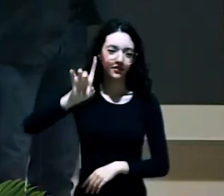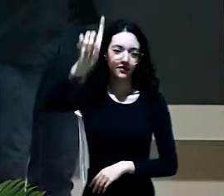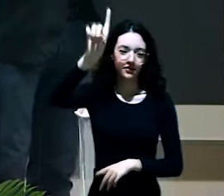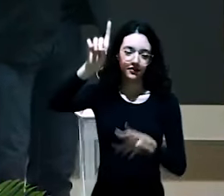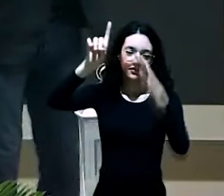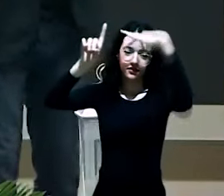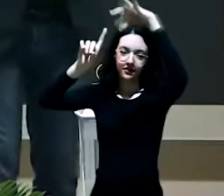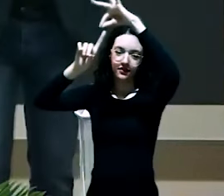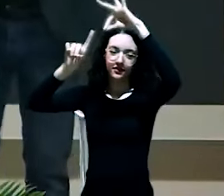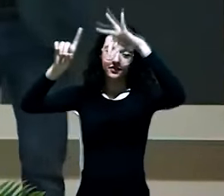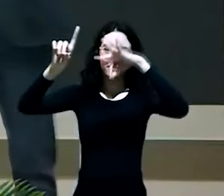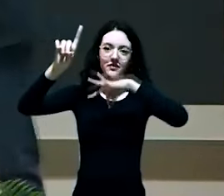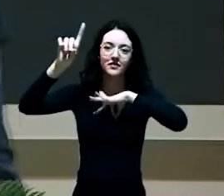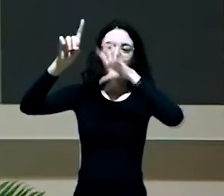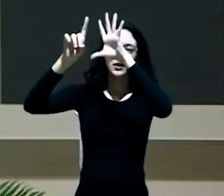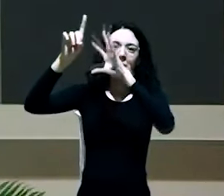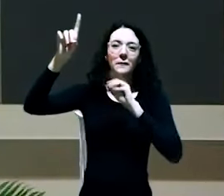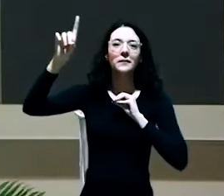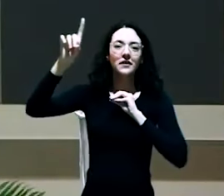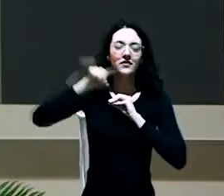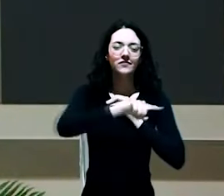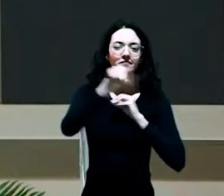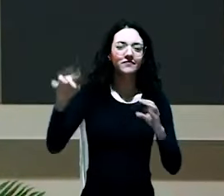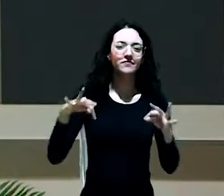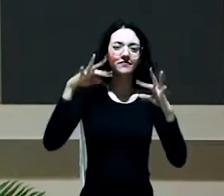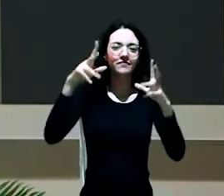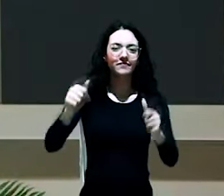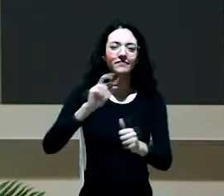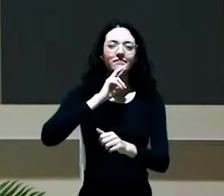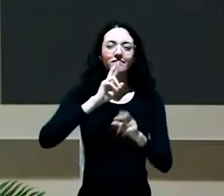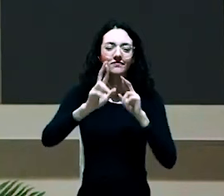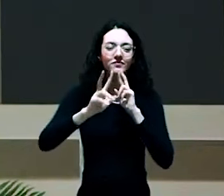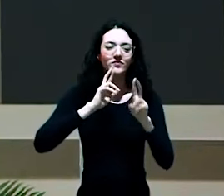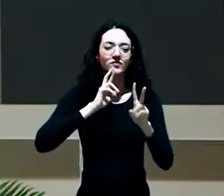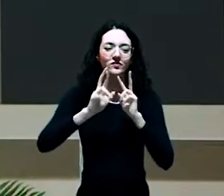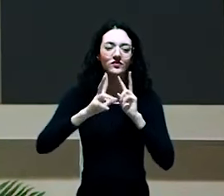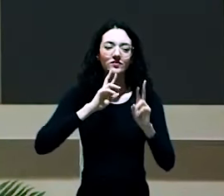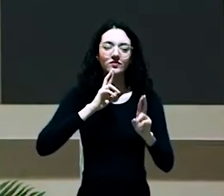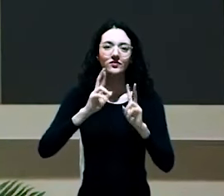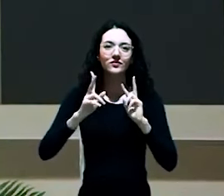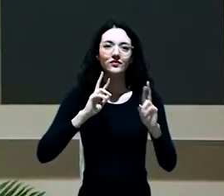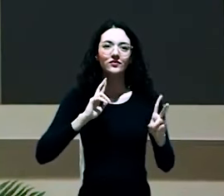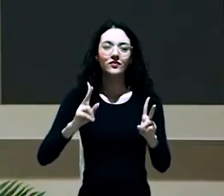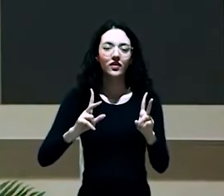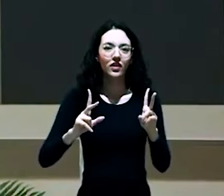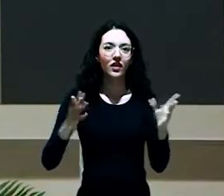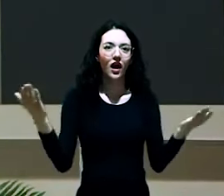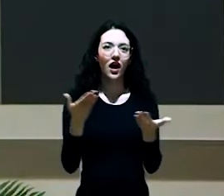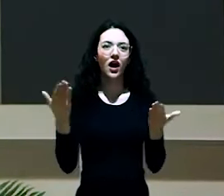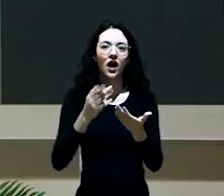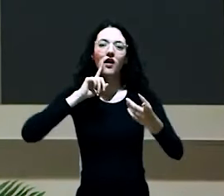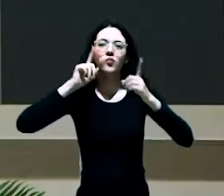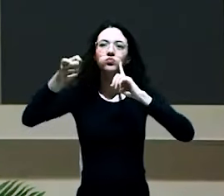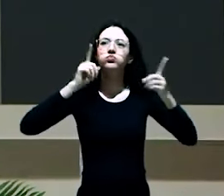identifica avó. Todos, todos, todos, todos, todos, todos, todos. Todos, todos, líderes, pastor, a identidade do Espírito Santo na tua